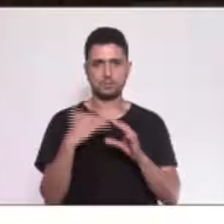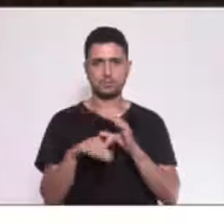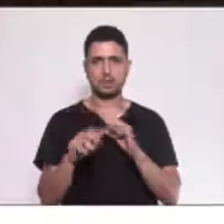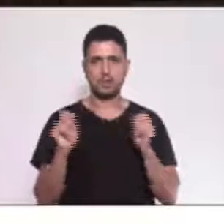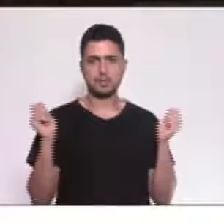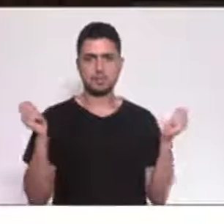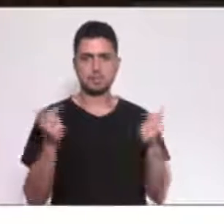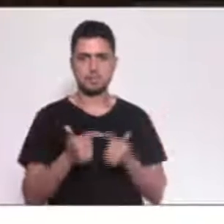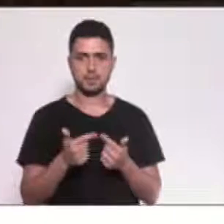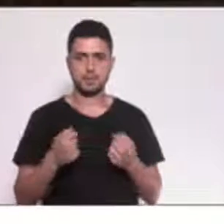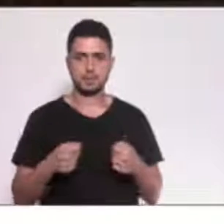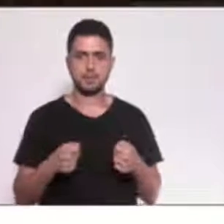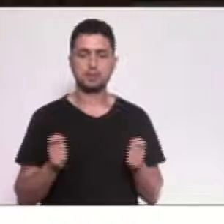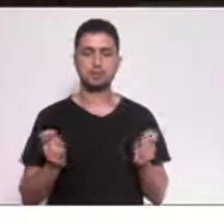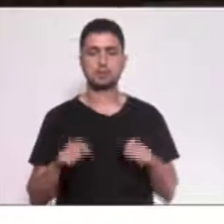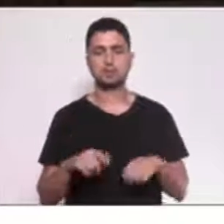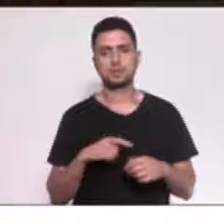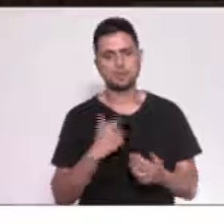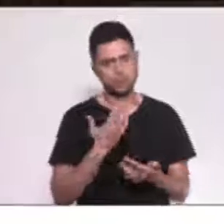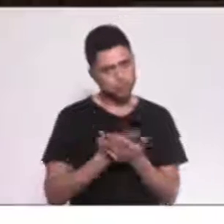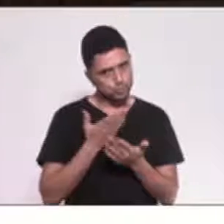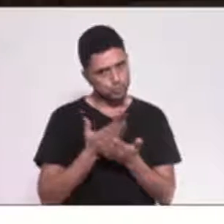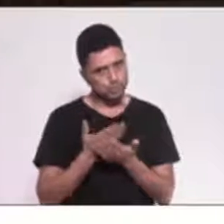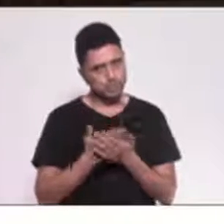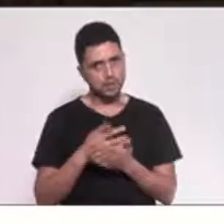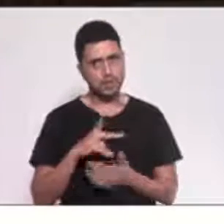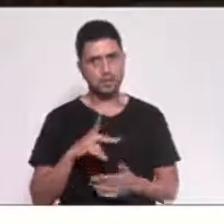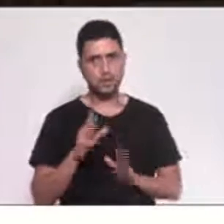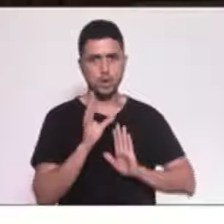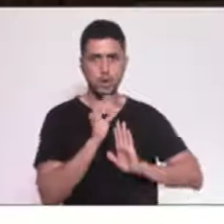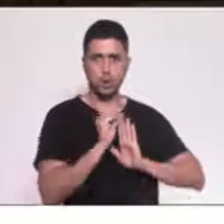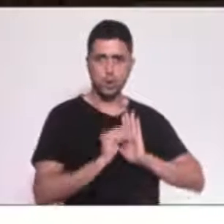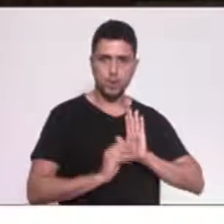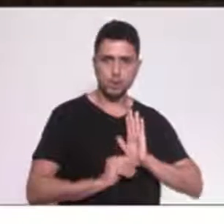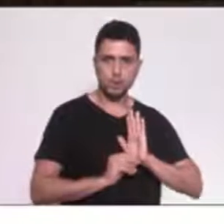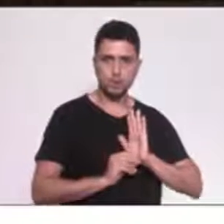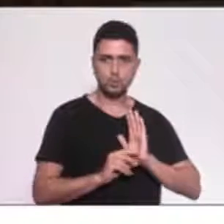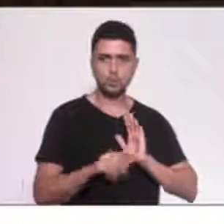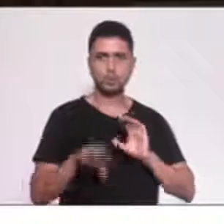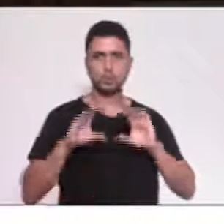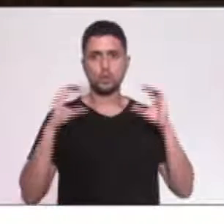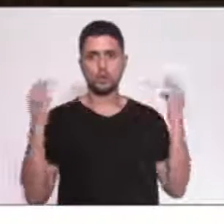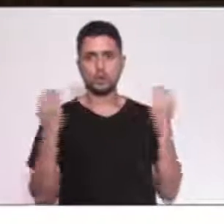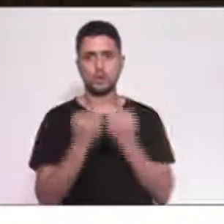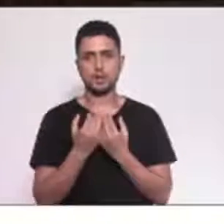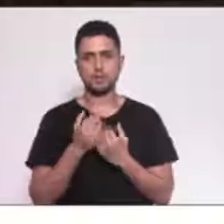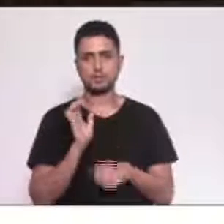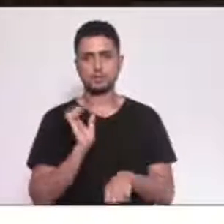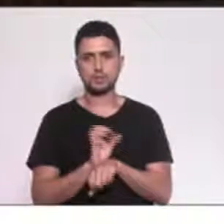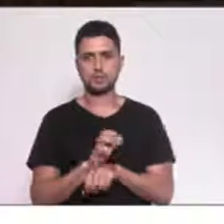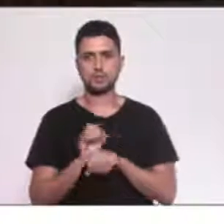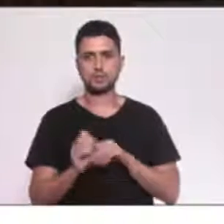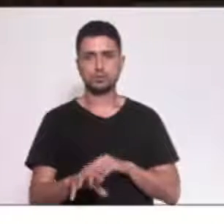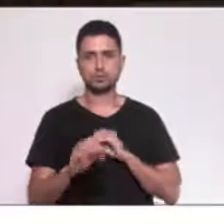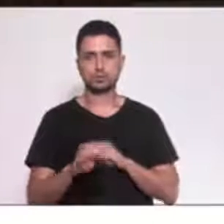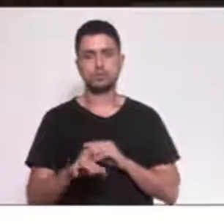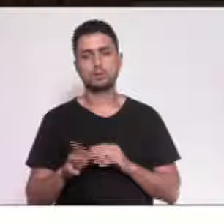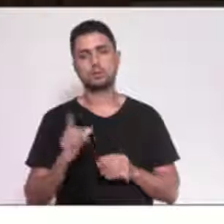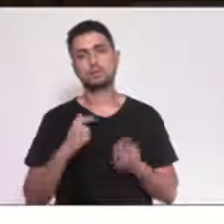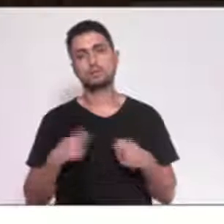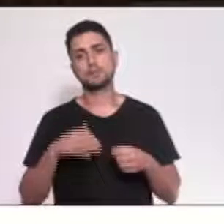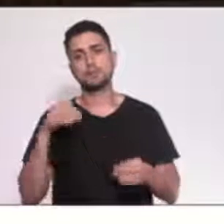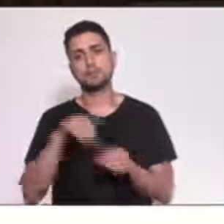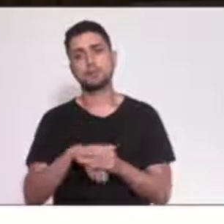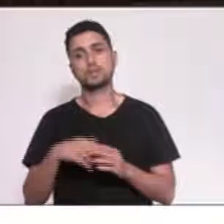se debruce sobre o conteúdo do Congresso Estadual de Educação e vote o novo Plano Estadual de Educação, este